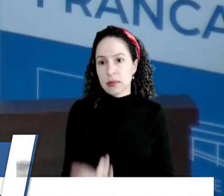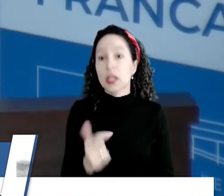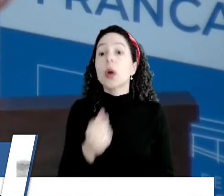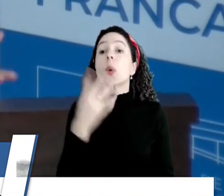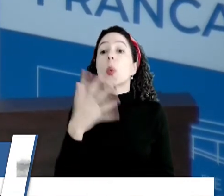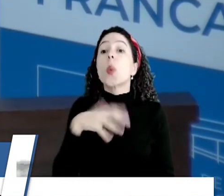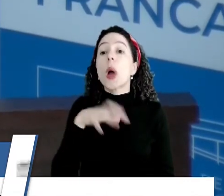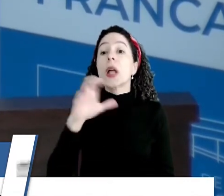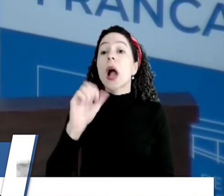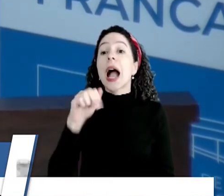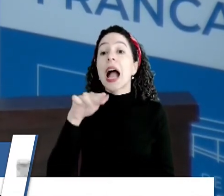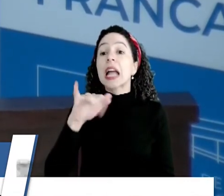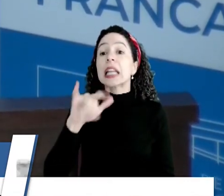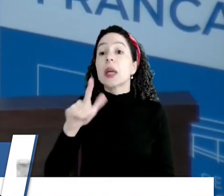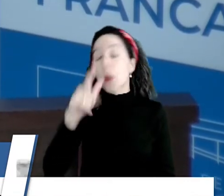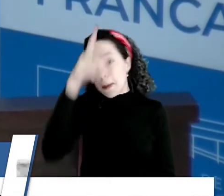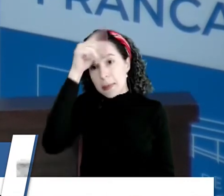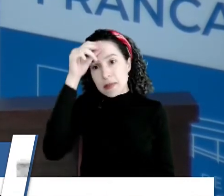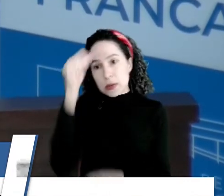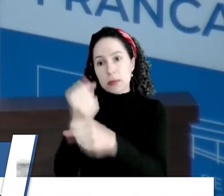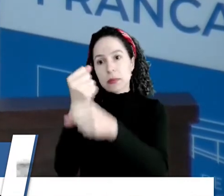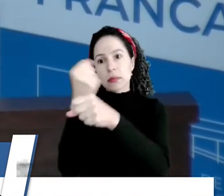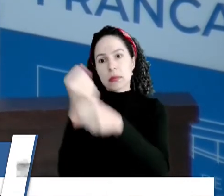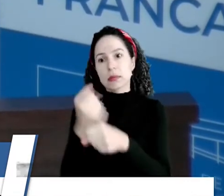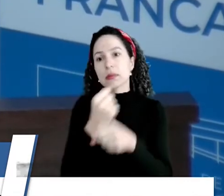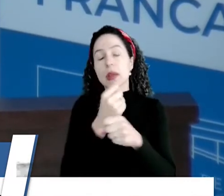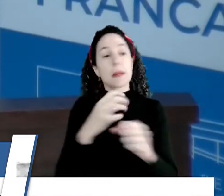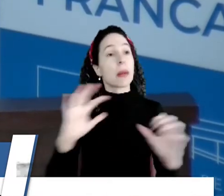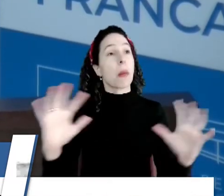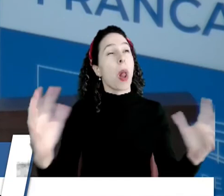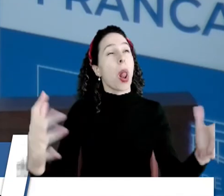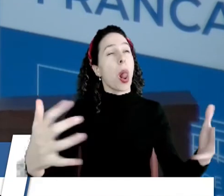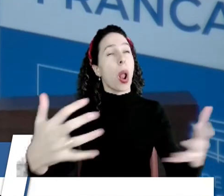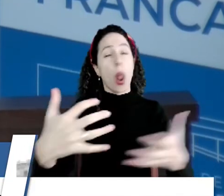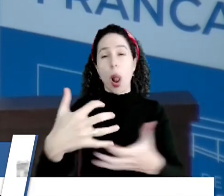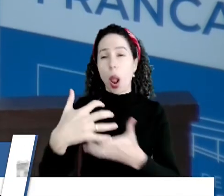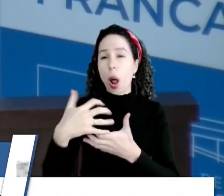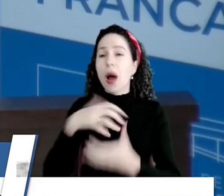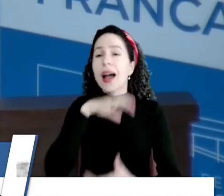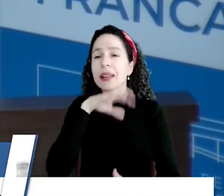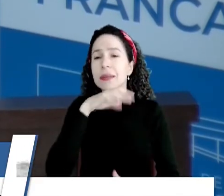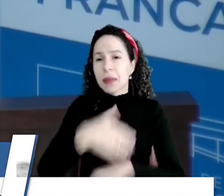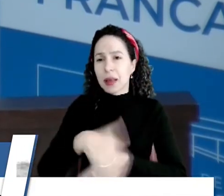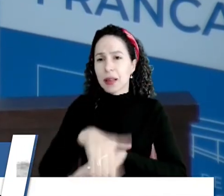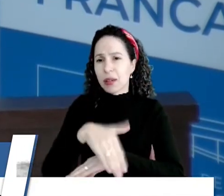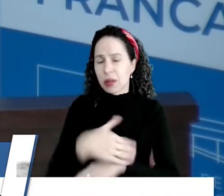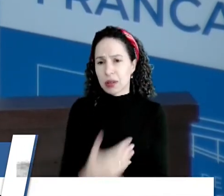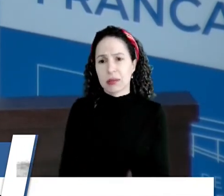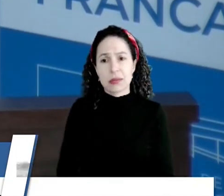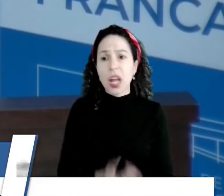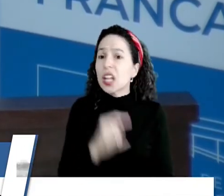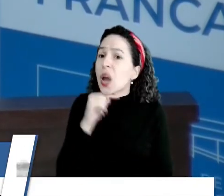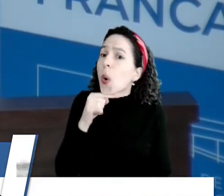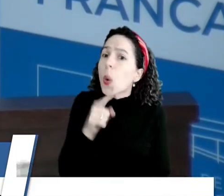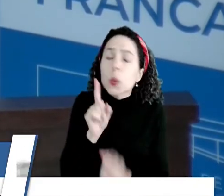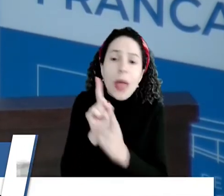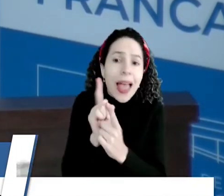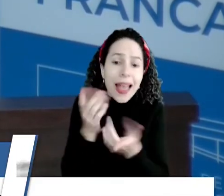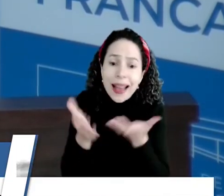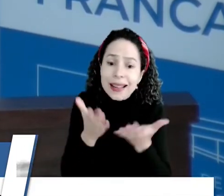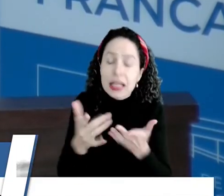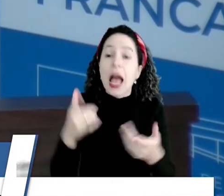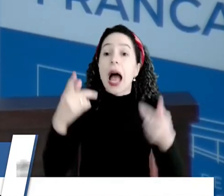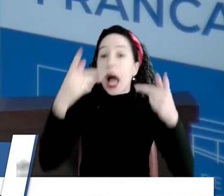a prefeitura vai ter que construir para abrigar esse monte de bicho que está na rua? Infelizmente, não dá conta. As pessoas precisam